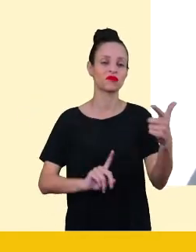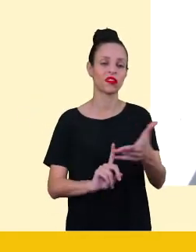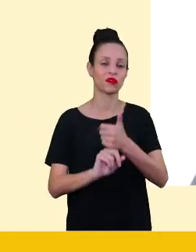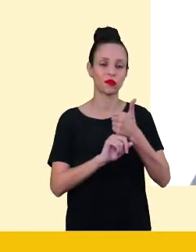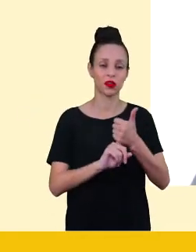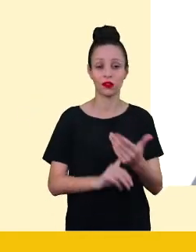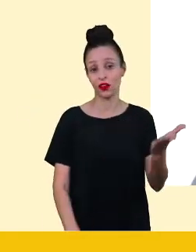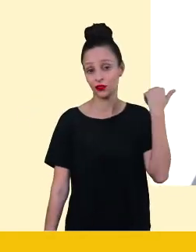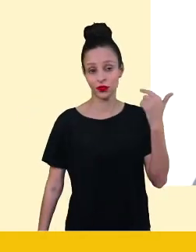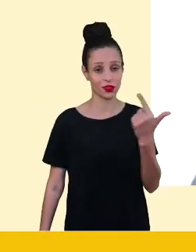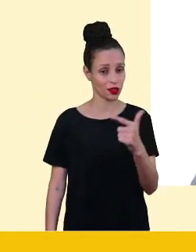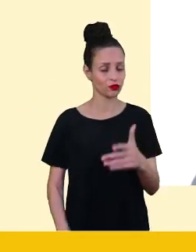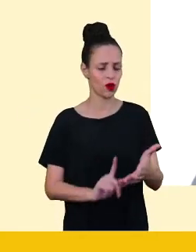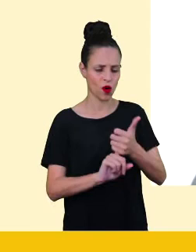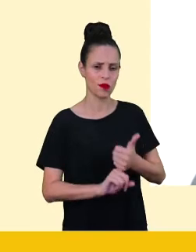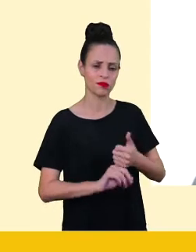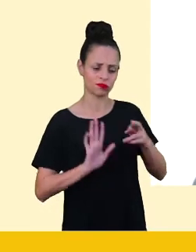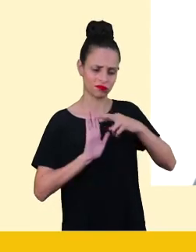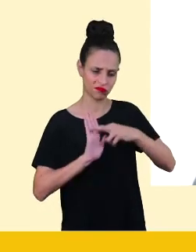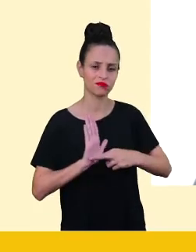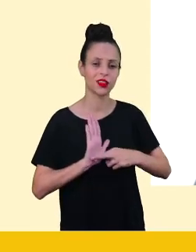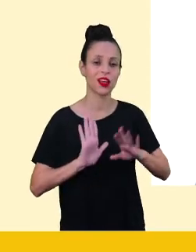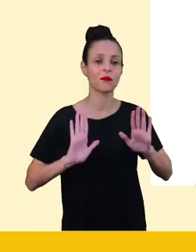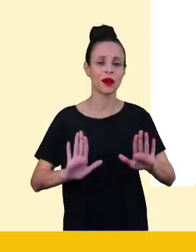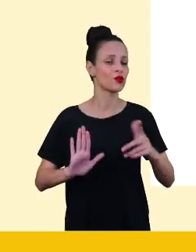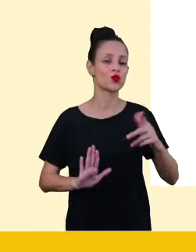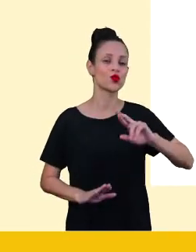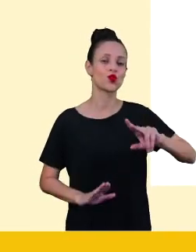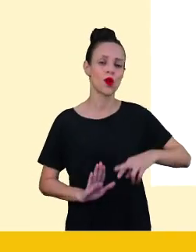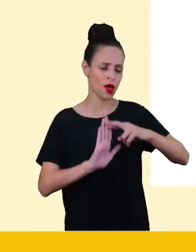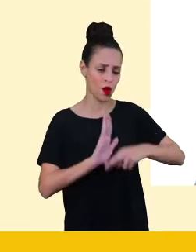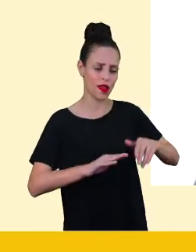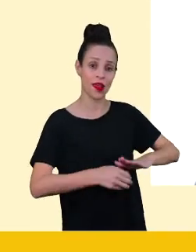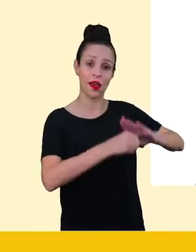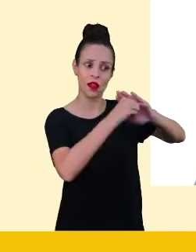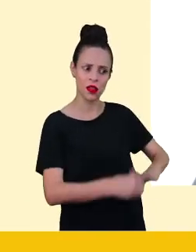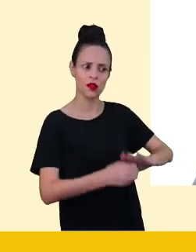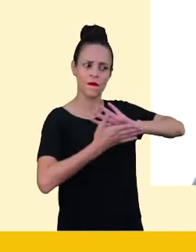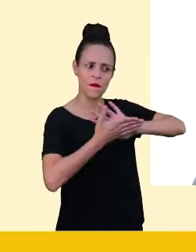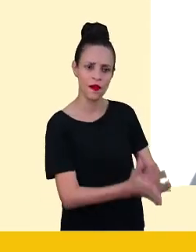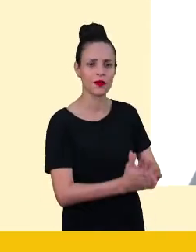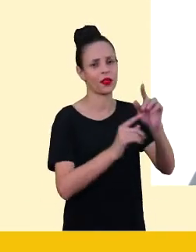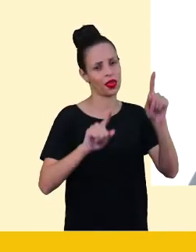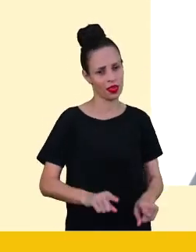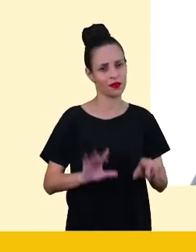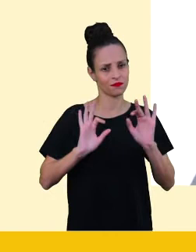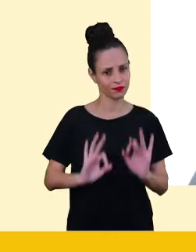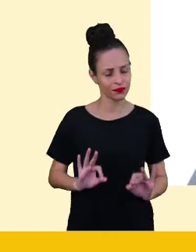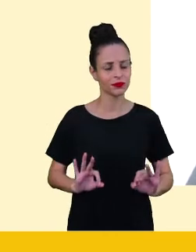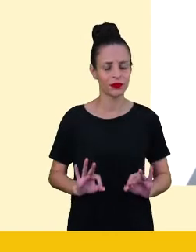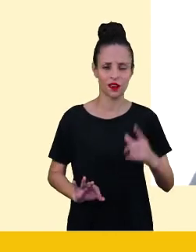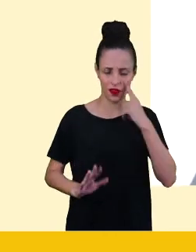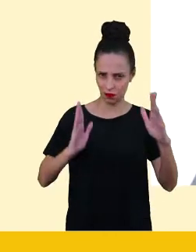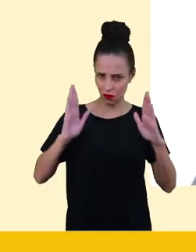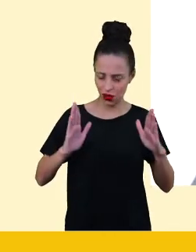a liberdade é tão grande que ninguém domina mais, né? Naquela época não, né? Tinha um domínio, tinha ordem, mas não era ordem,